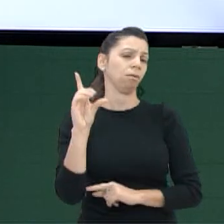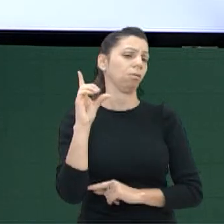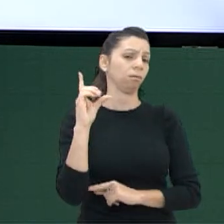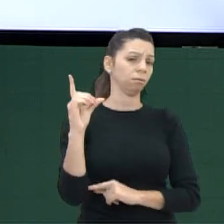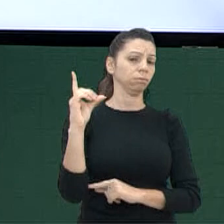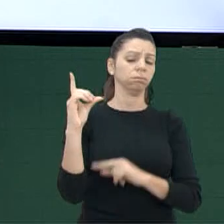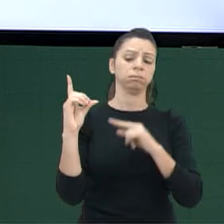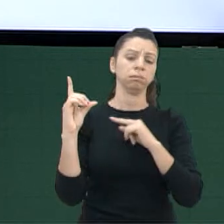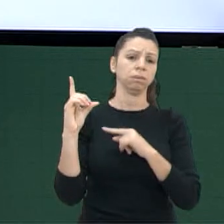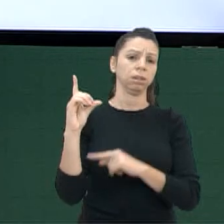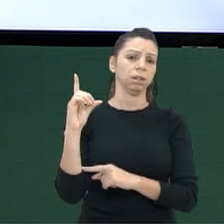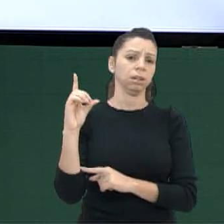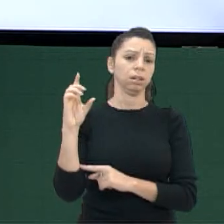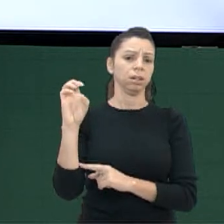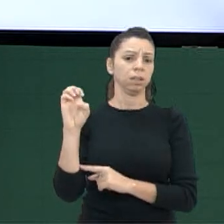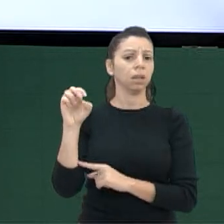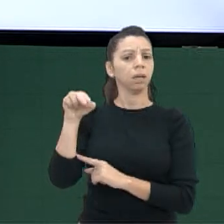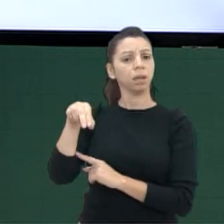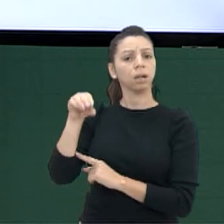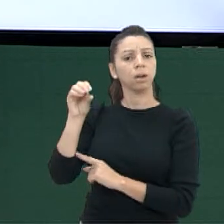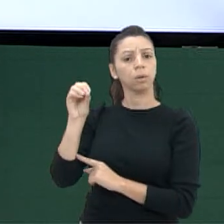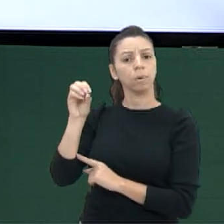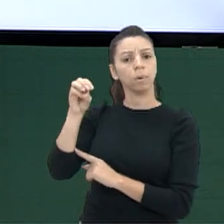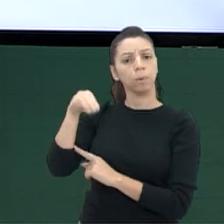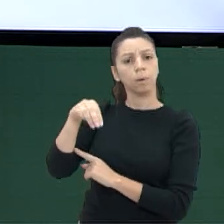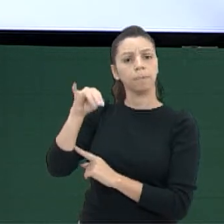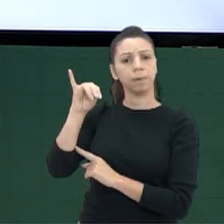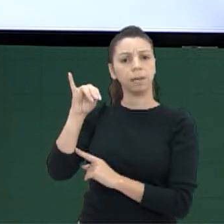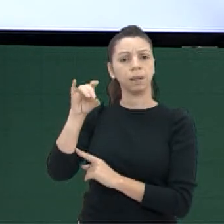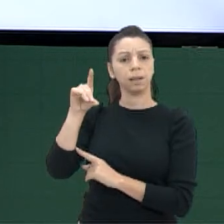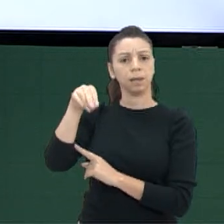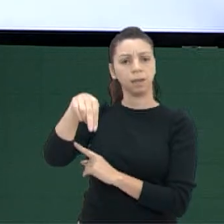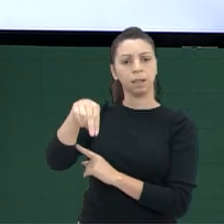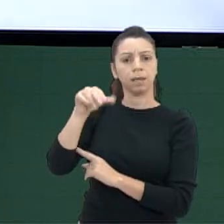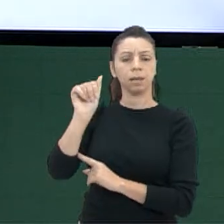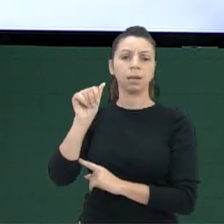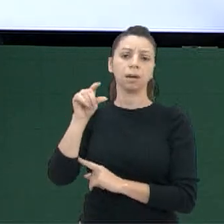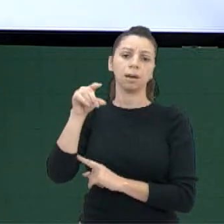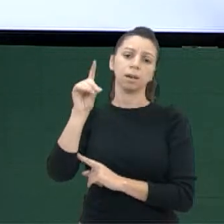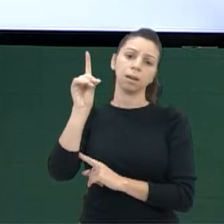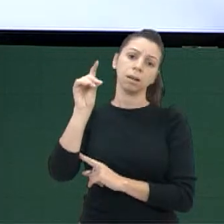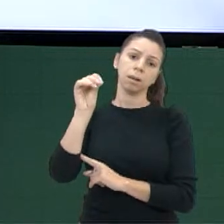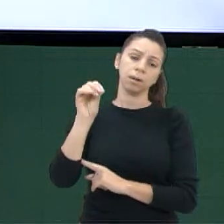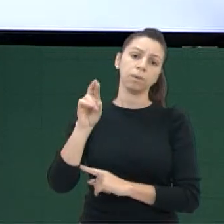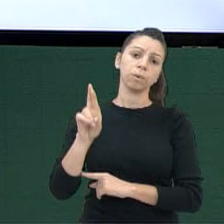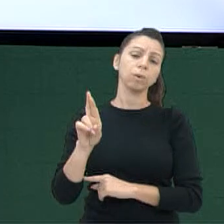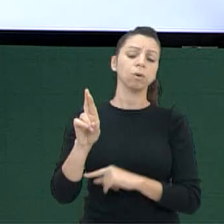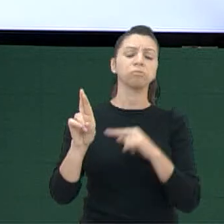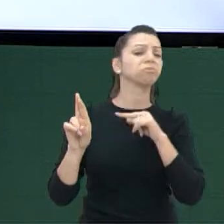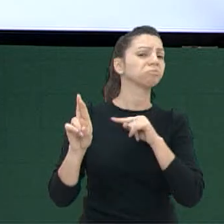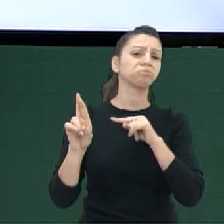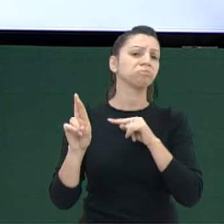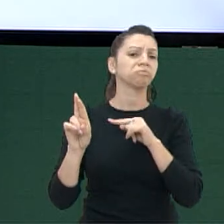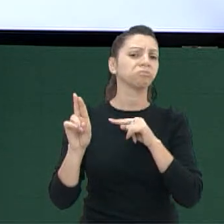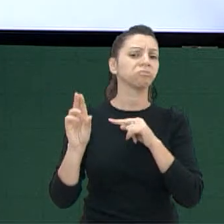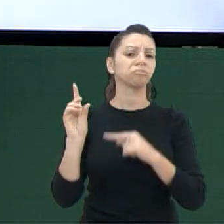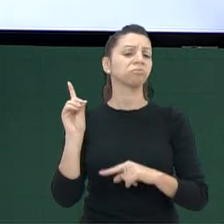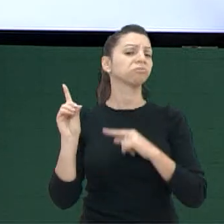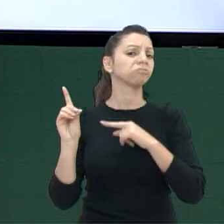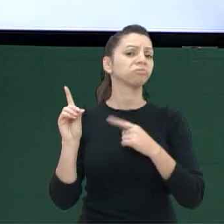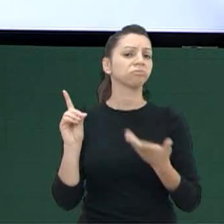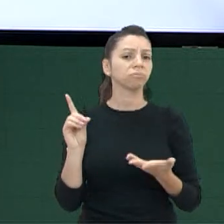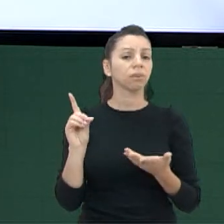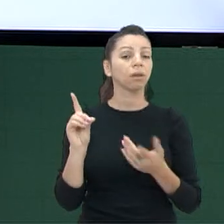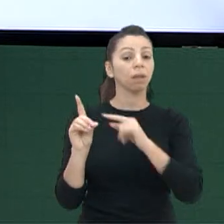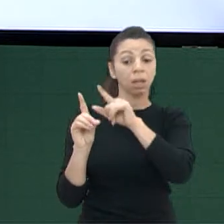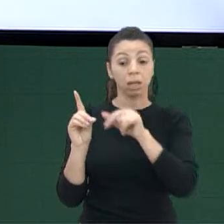trabalhamos com, lá no início, frações. Frações nós estamos trabalhando desde do 6º ano. Denominador é